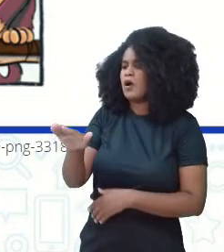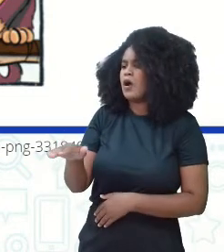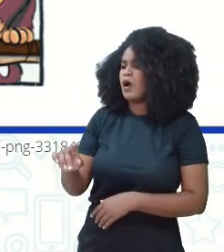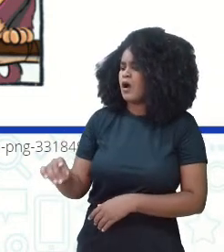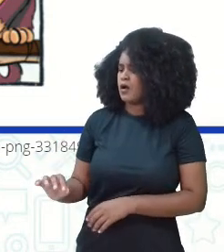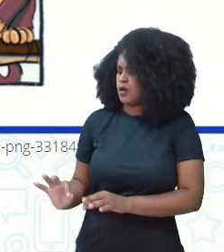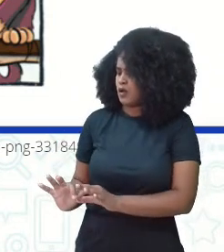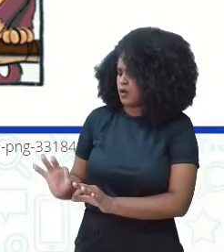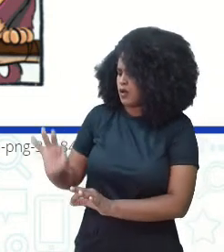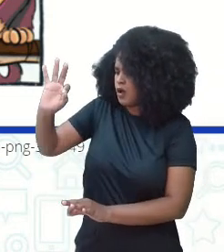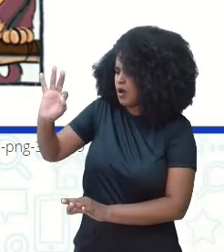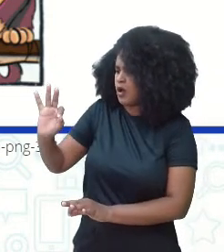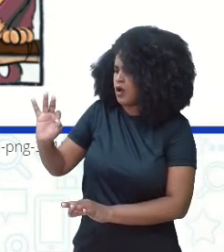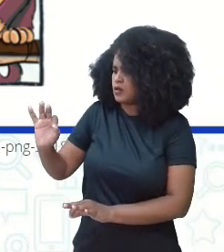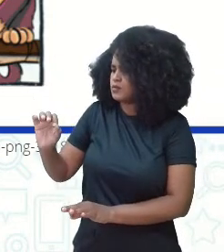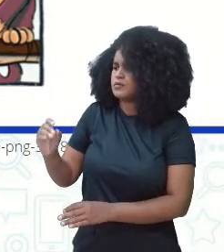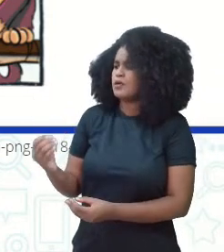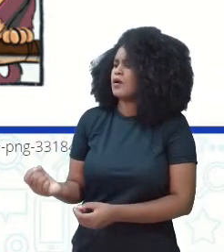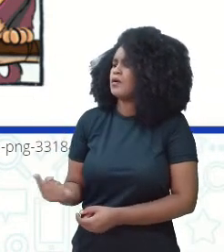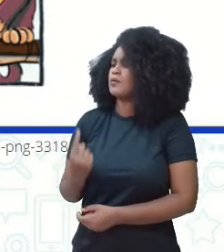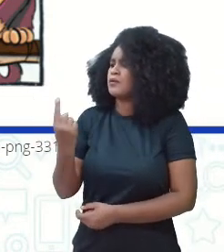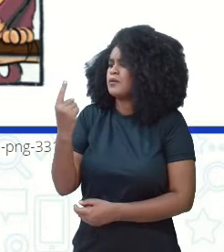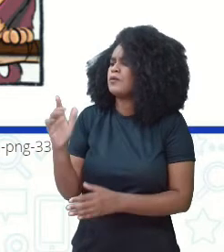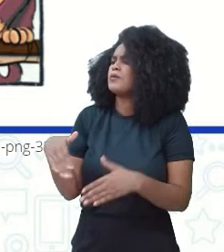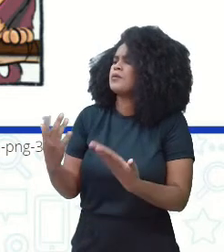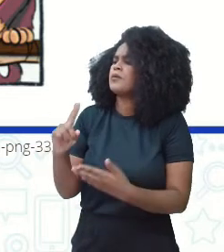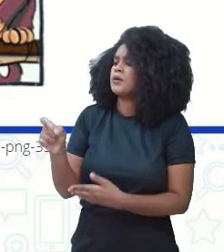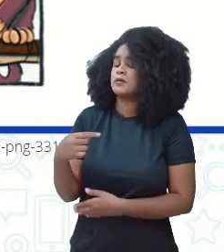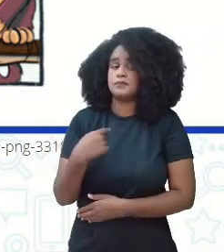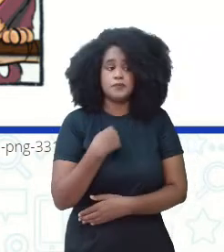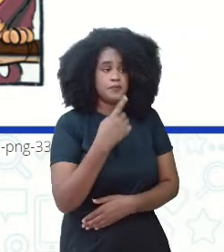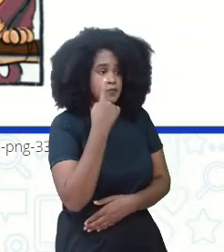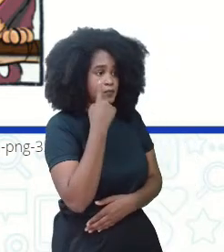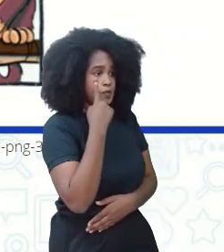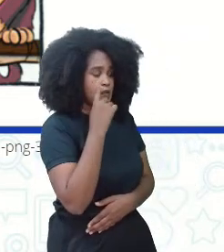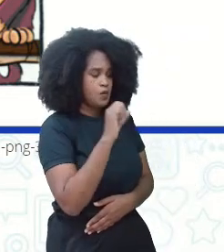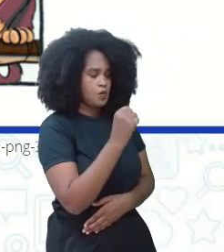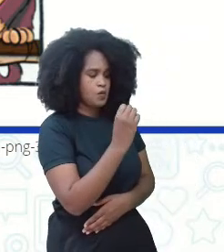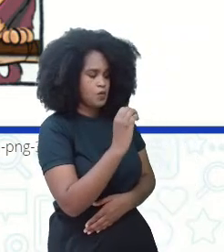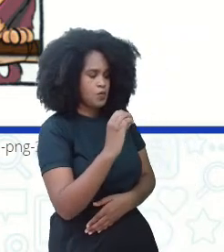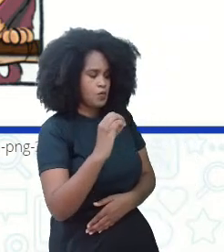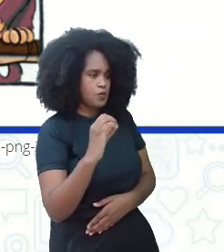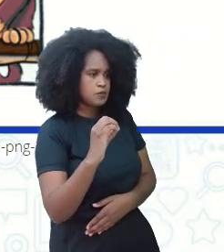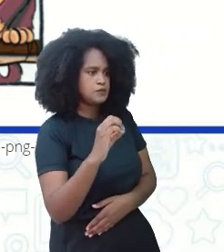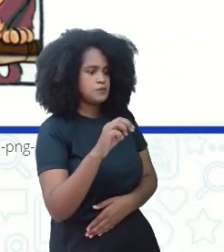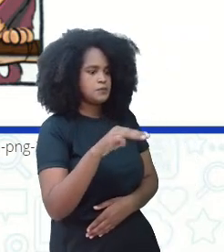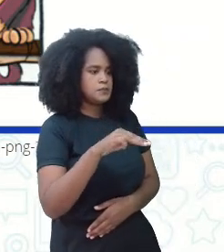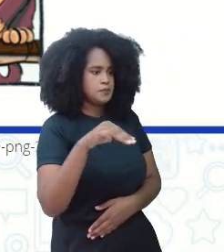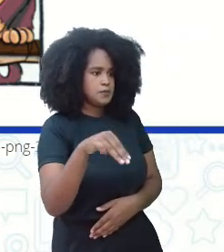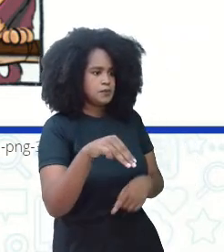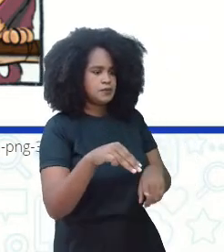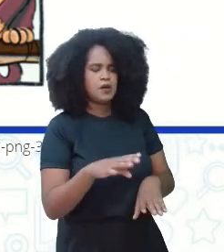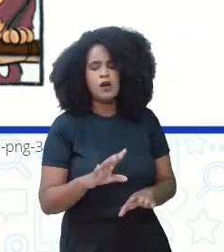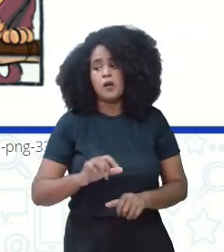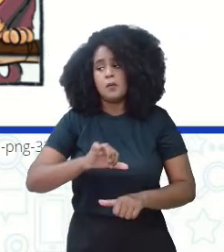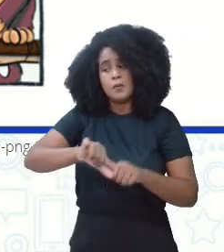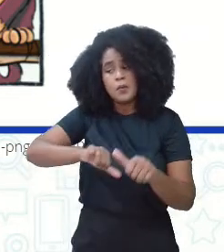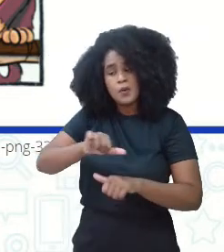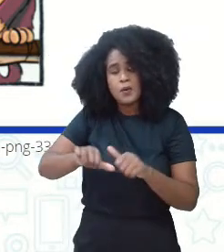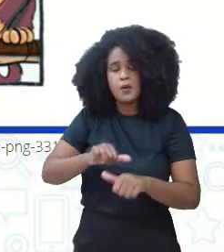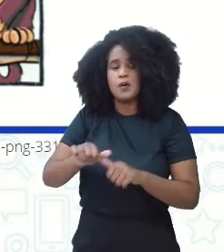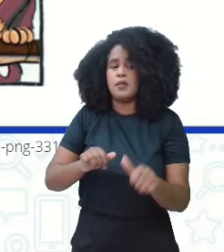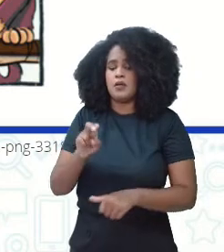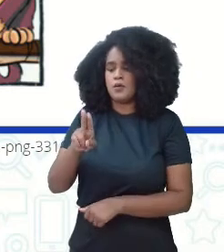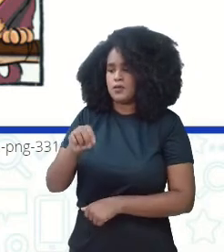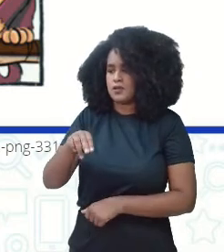800 milímetros. Mudar a unidade de medida não vai te deixar mais alto. Cara, o que eu